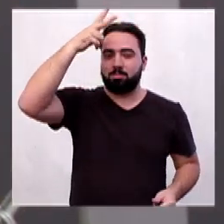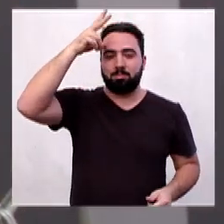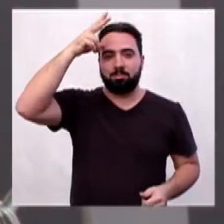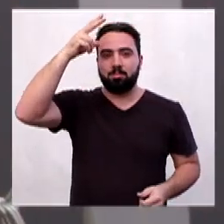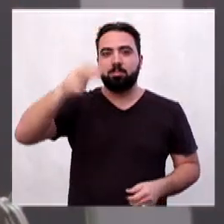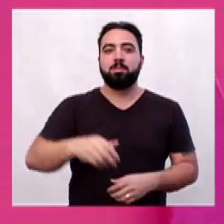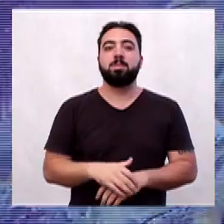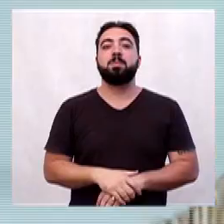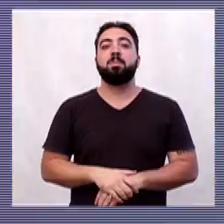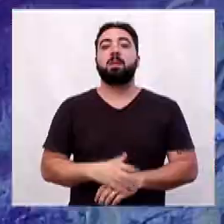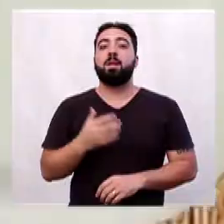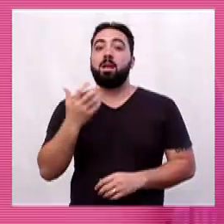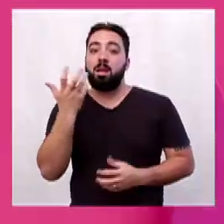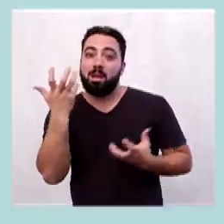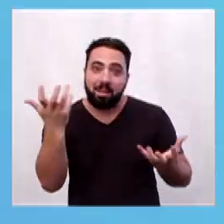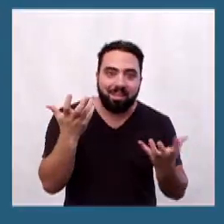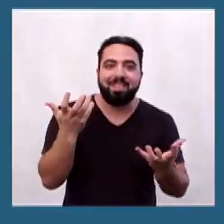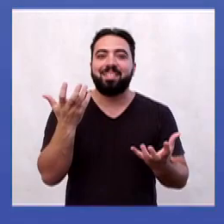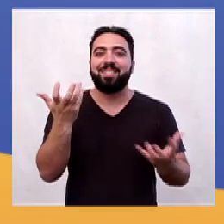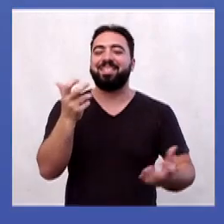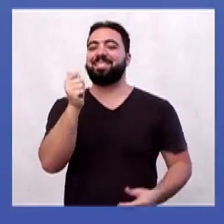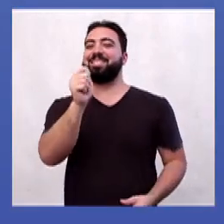o meu prefeito.